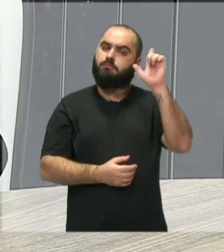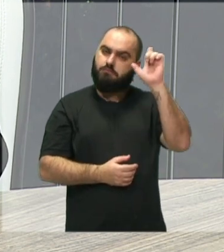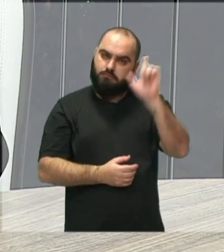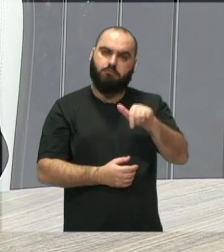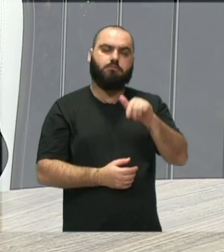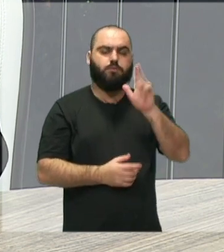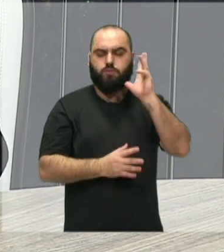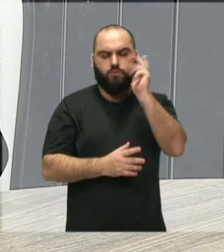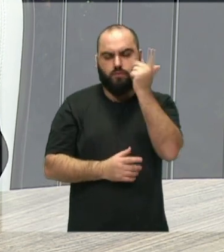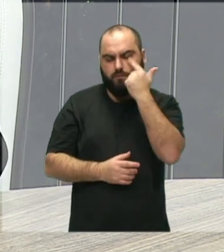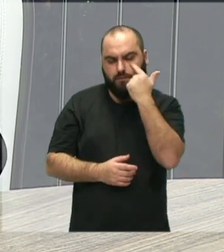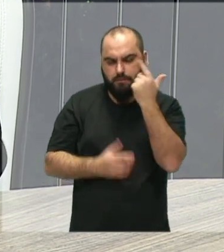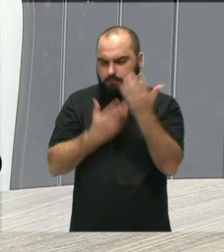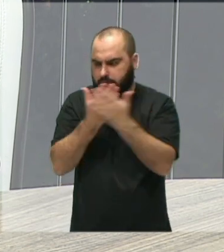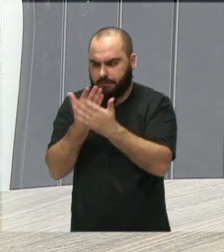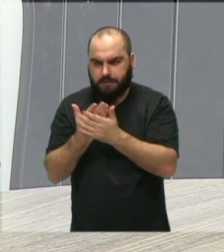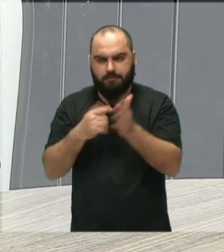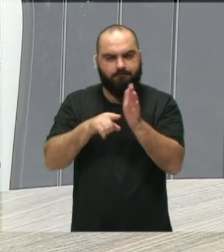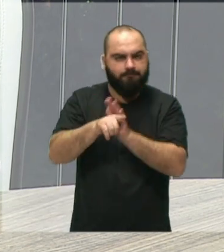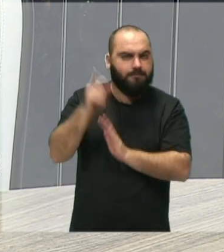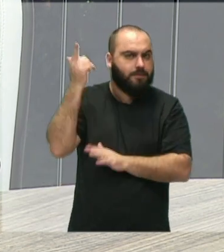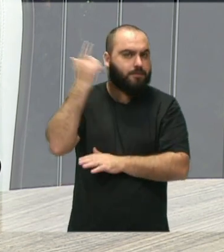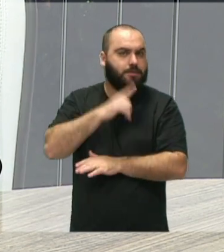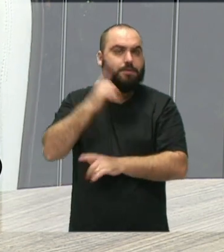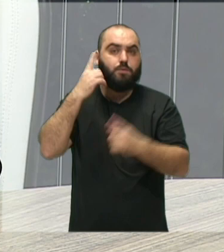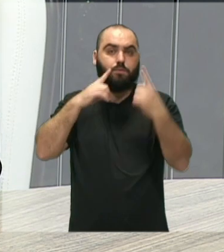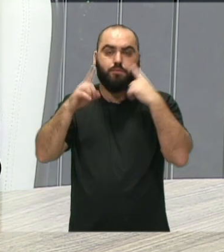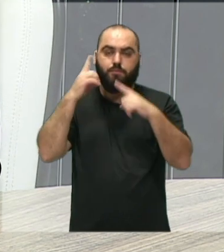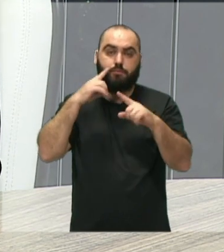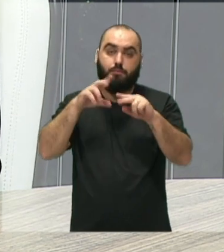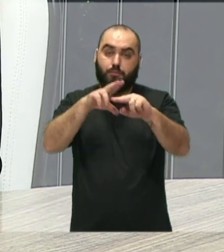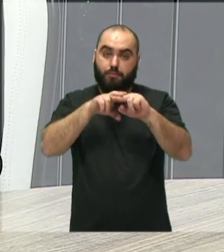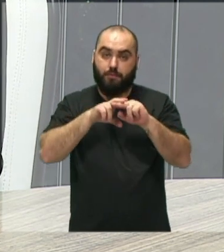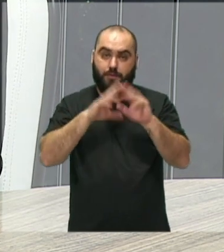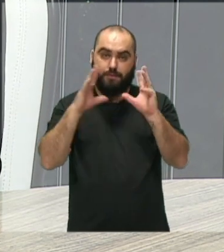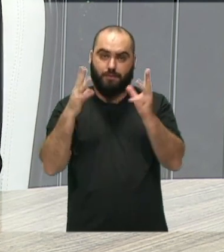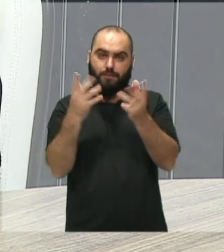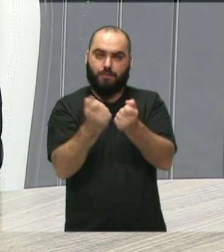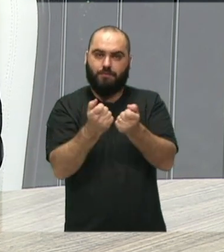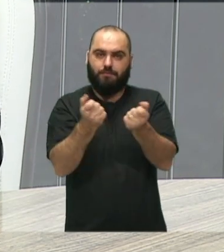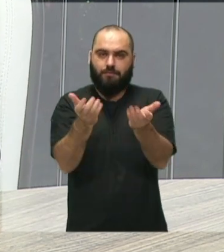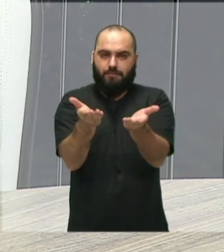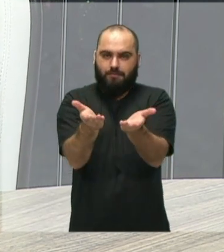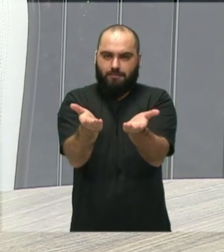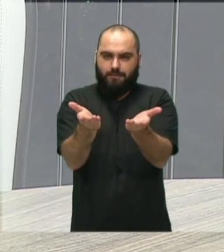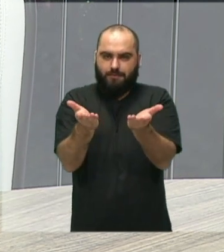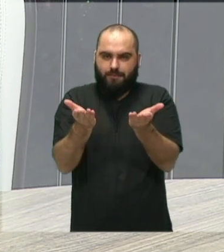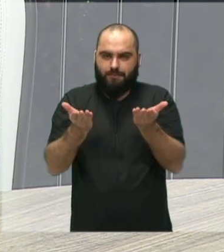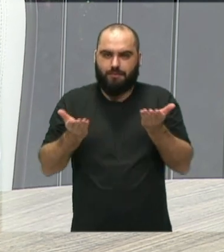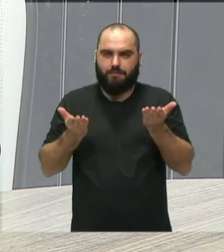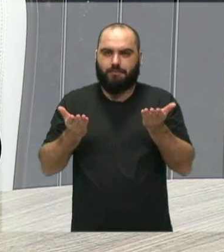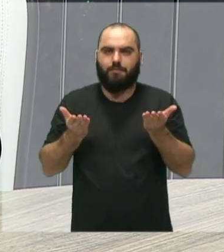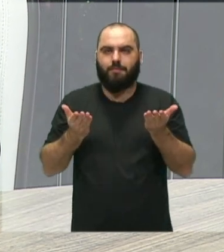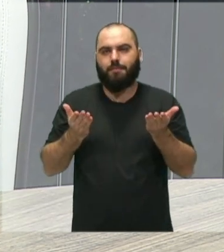teoricamente, né, e através de estudos e tudo. Aí ele está todo acondicionado nesses armários que eles são mais